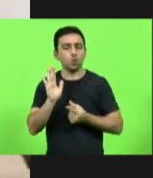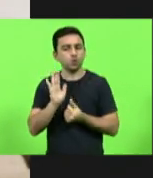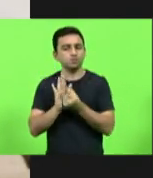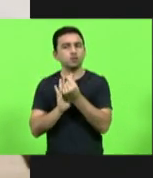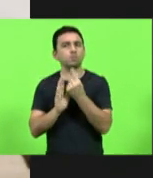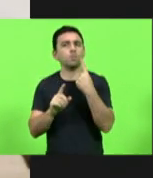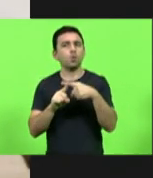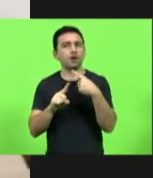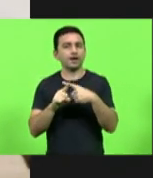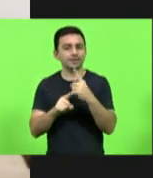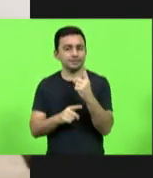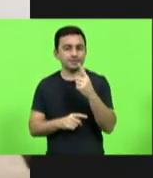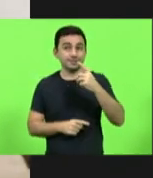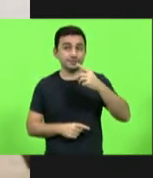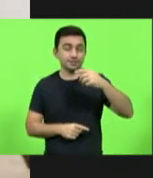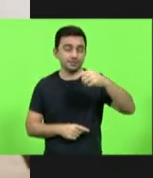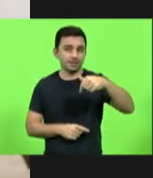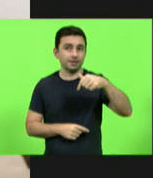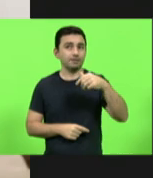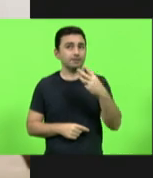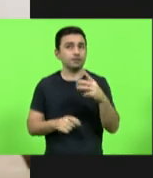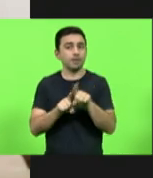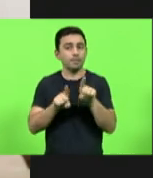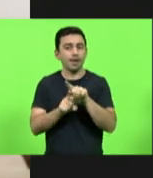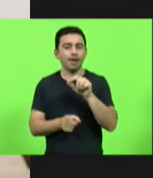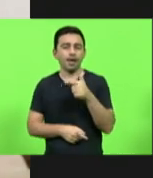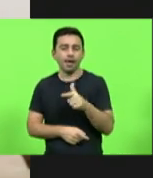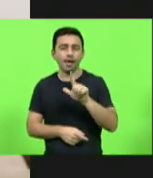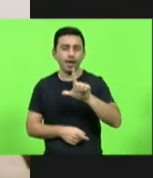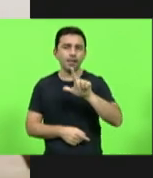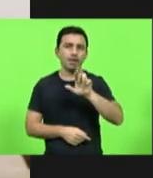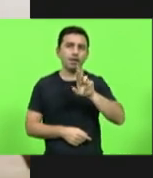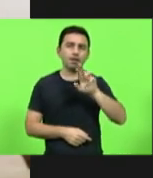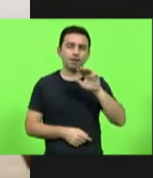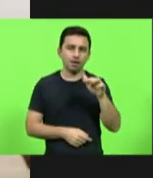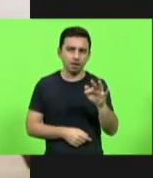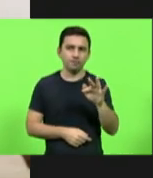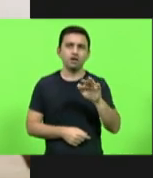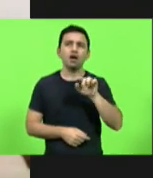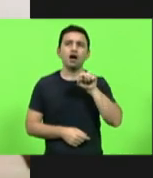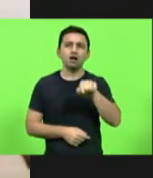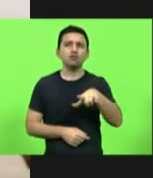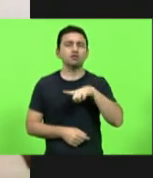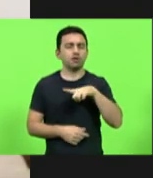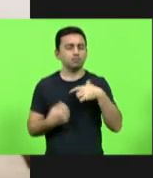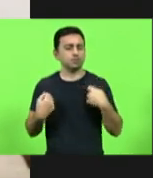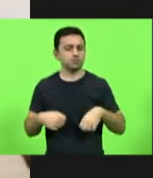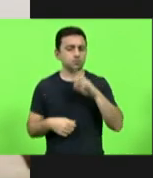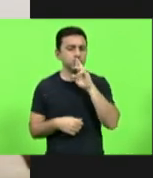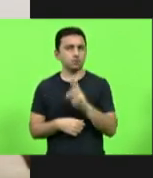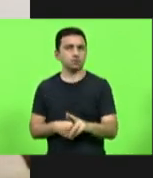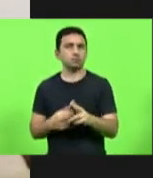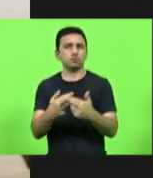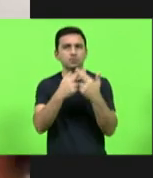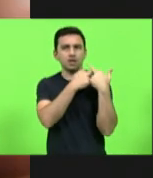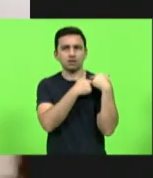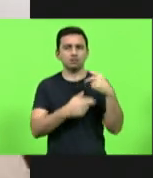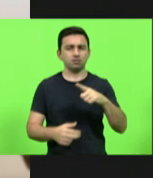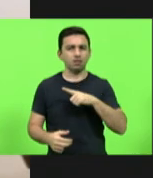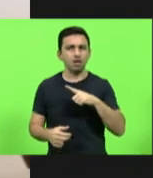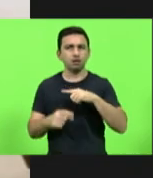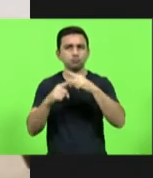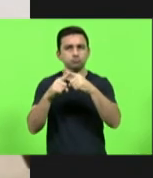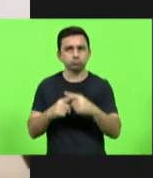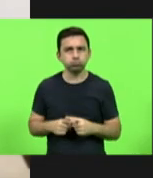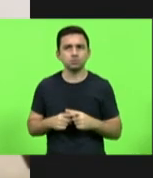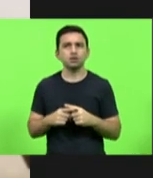da 173, tem a LRF, eu fui prefeita e a gente sabe que tem que responder com essas responsabilidades. Se tem financiamento, ok, se está